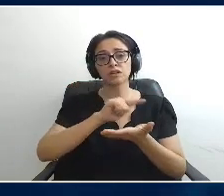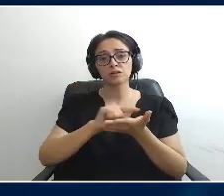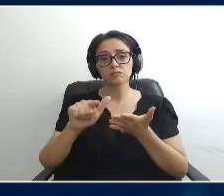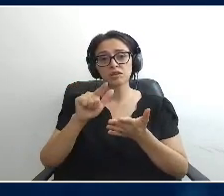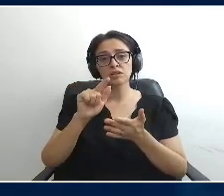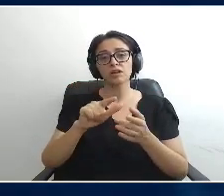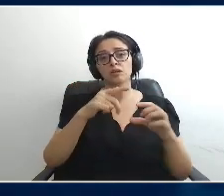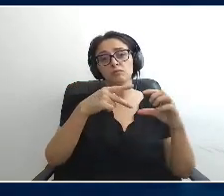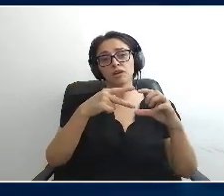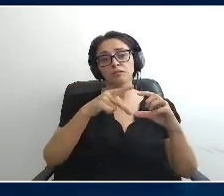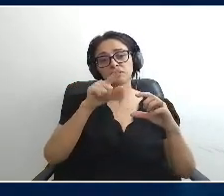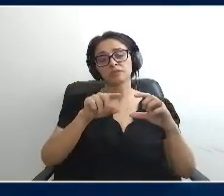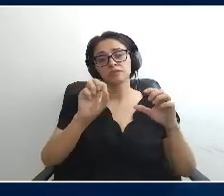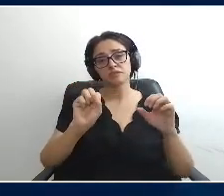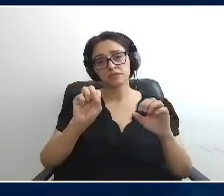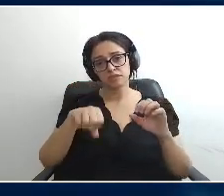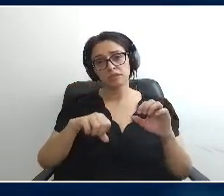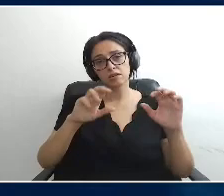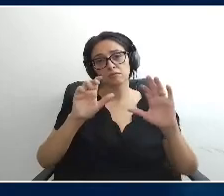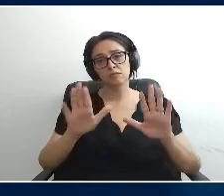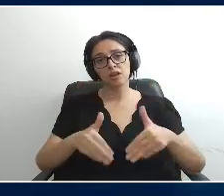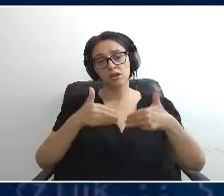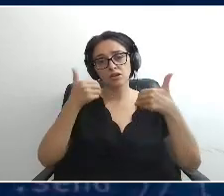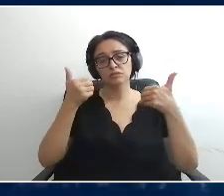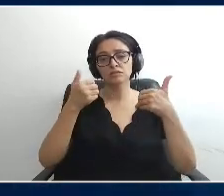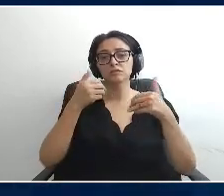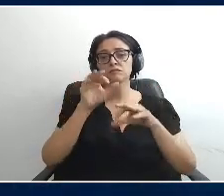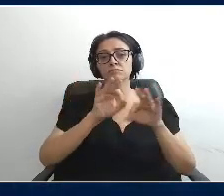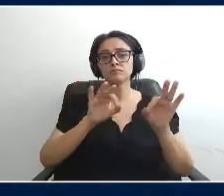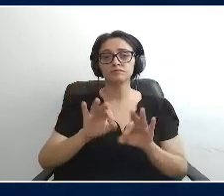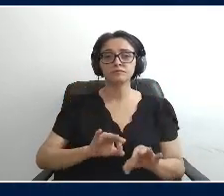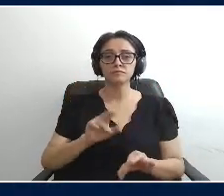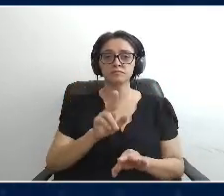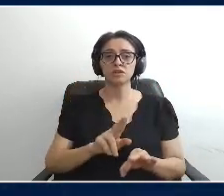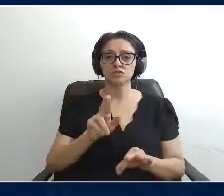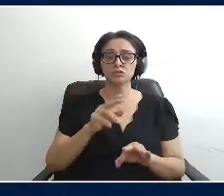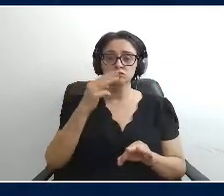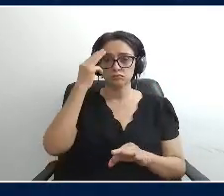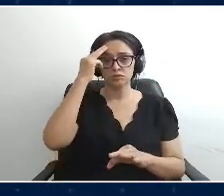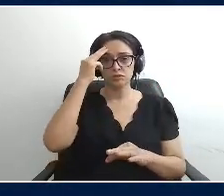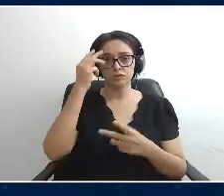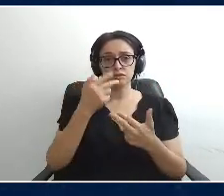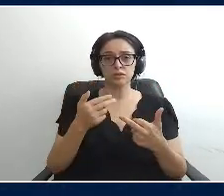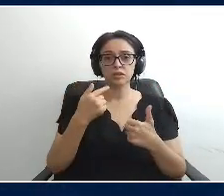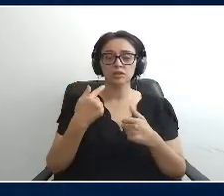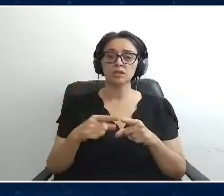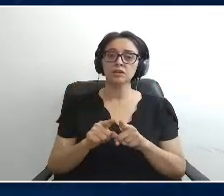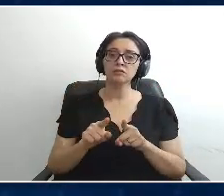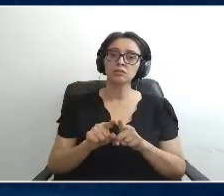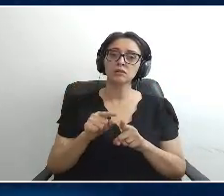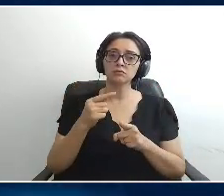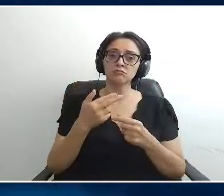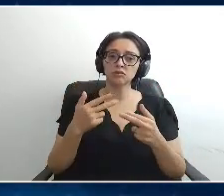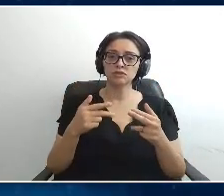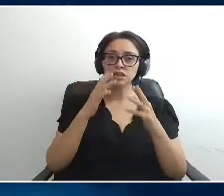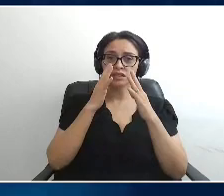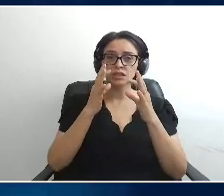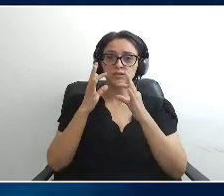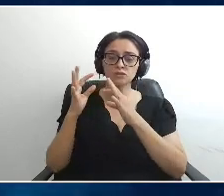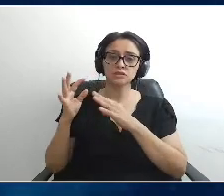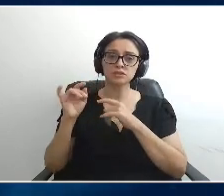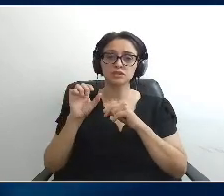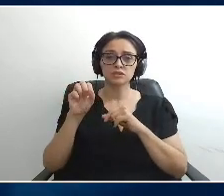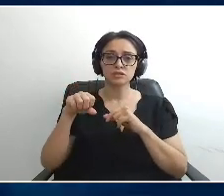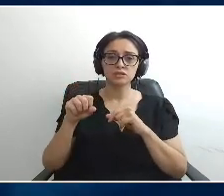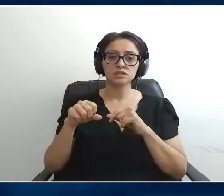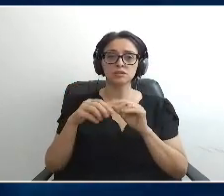em si vem melhorando, trazendo construções para lidar com o uso de memória e garbage collection. E algo sempre para ficar atento, sim, na hora de